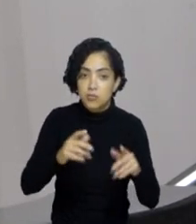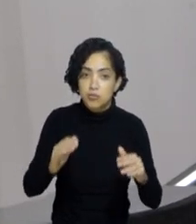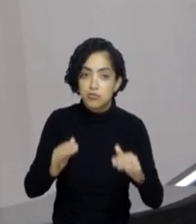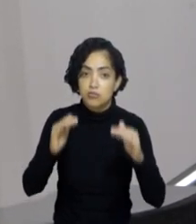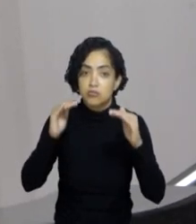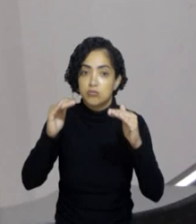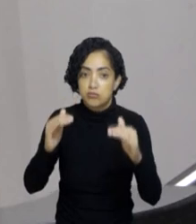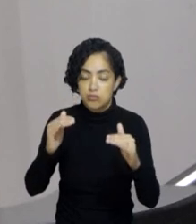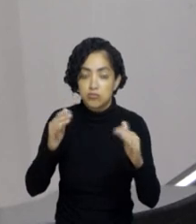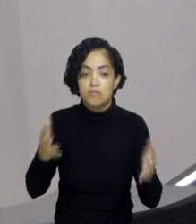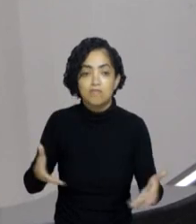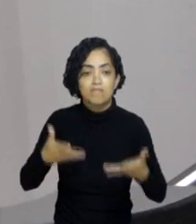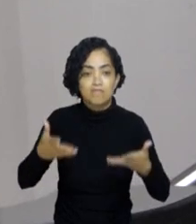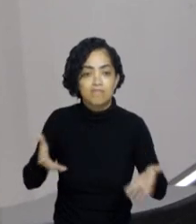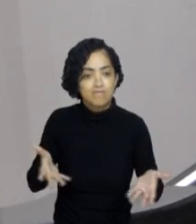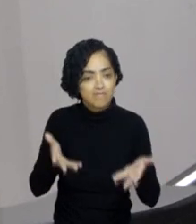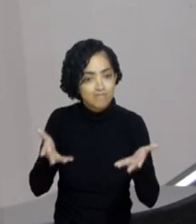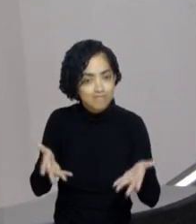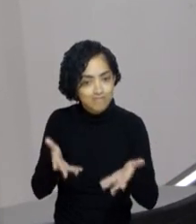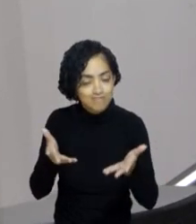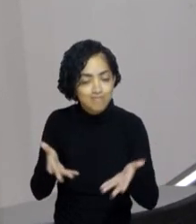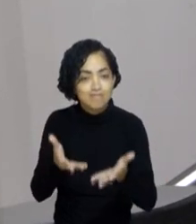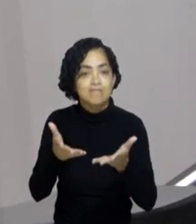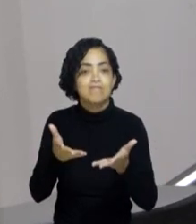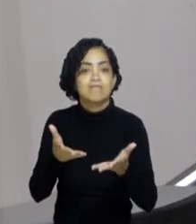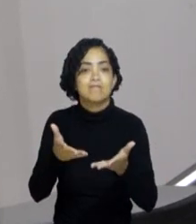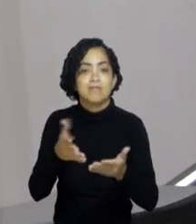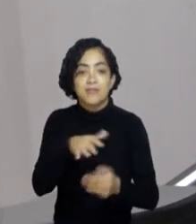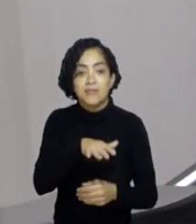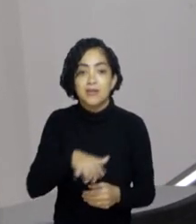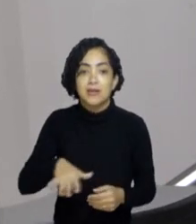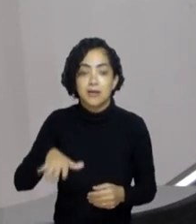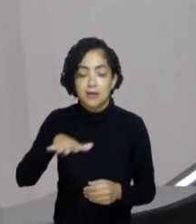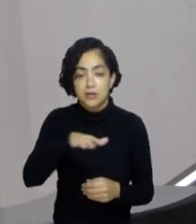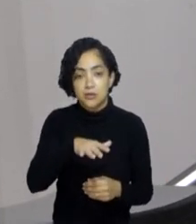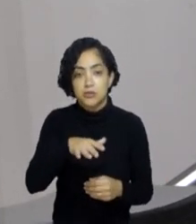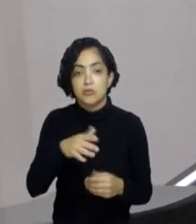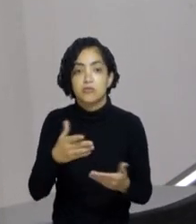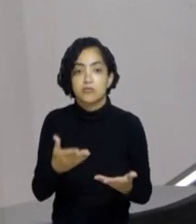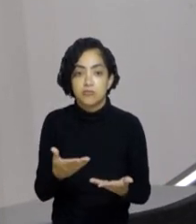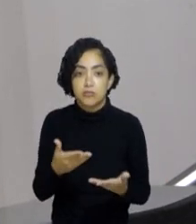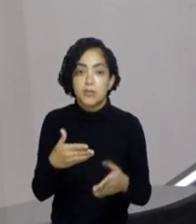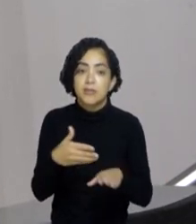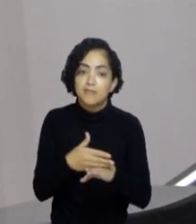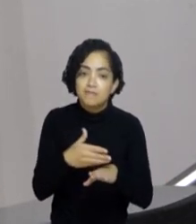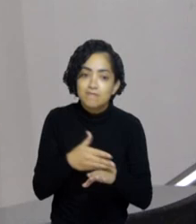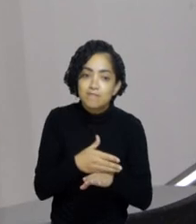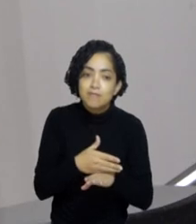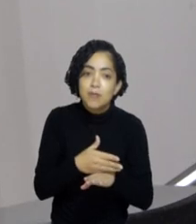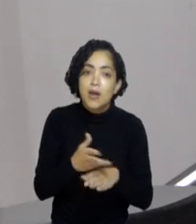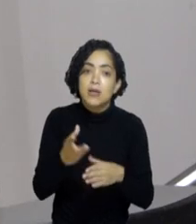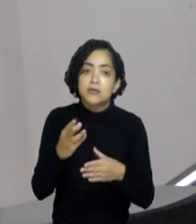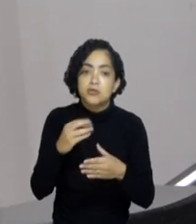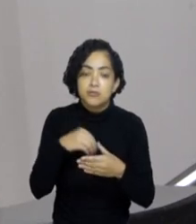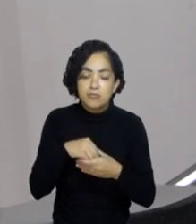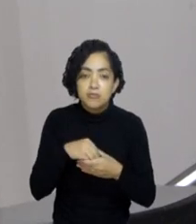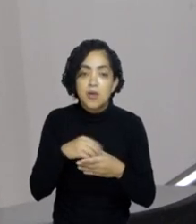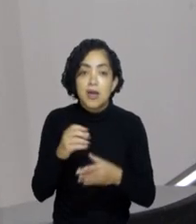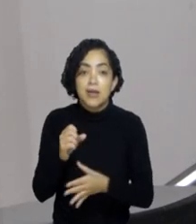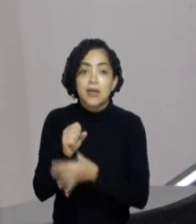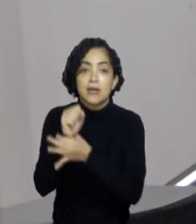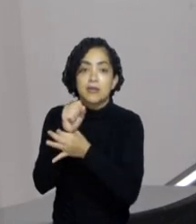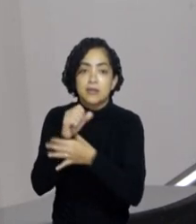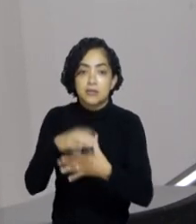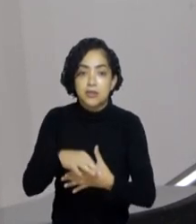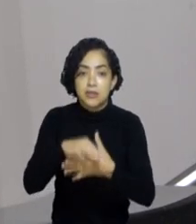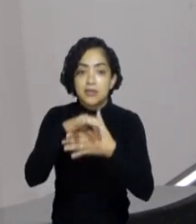nos estimulam a continuar apostando na imprensa regional, que faz parte do nosso DNA. Este prestígio nos garante a liderança de